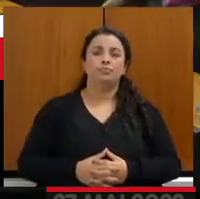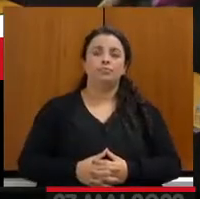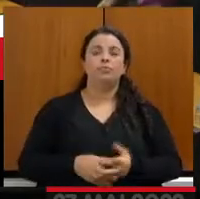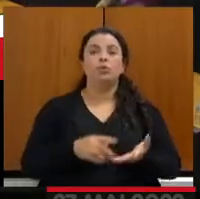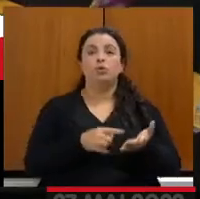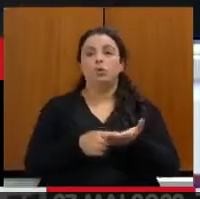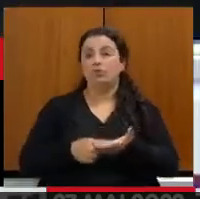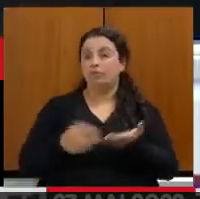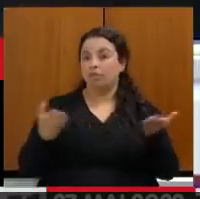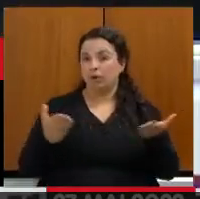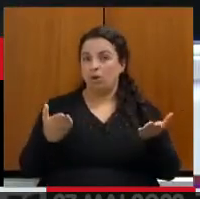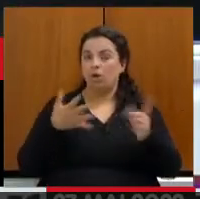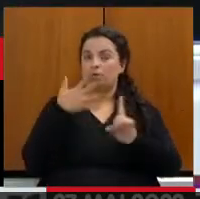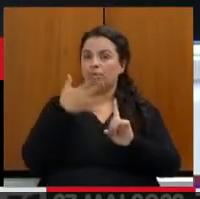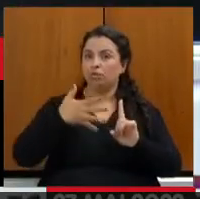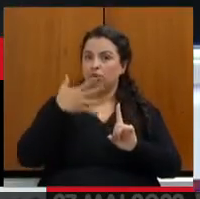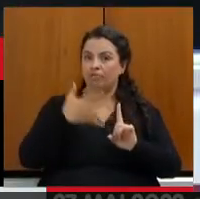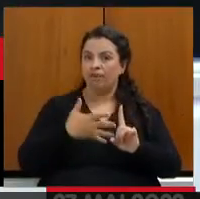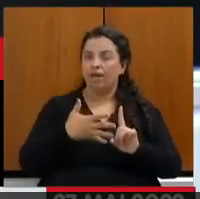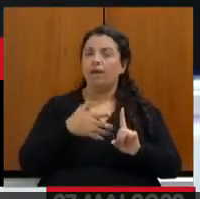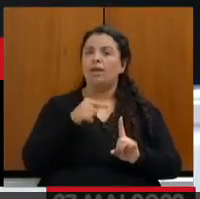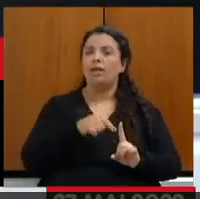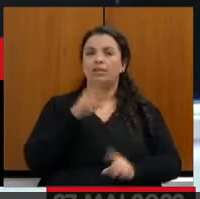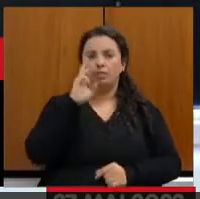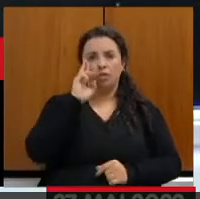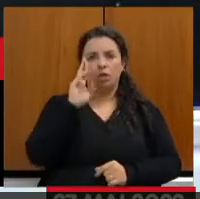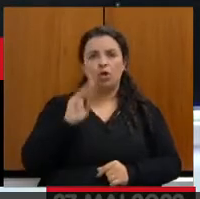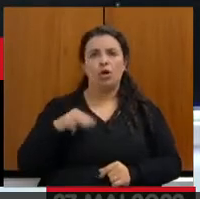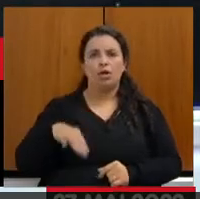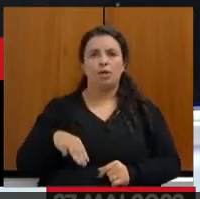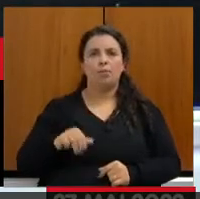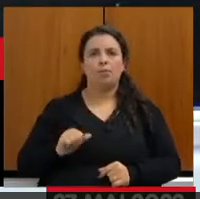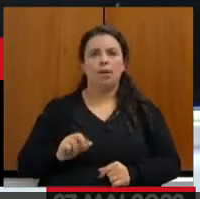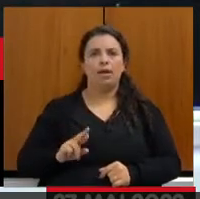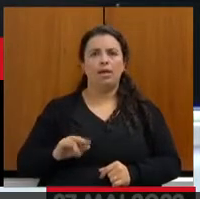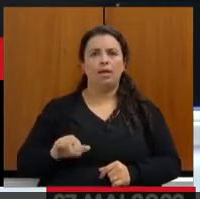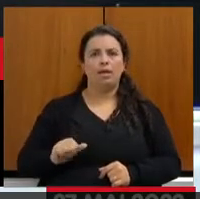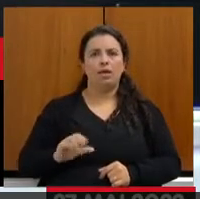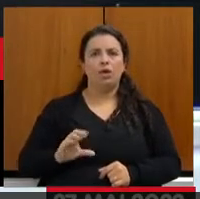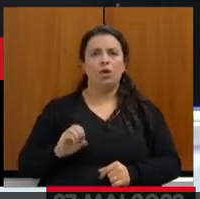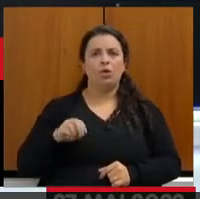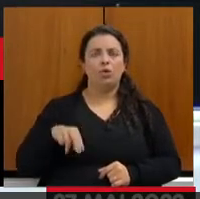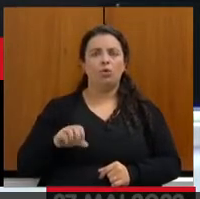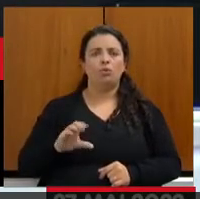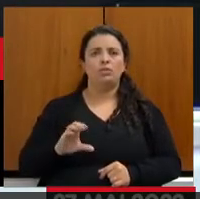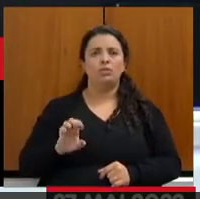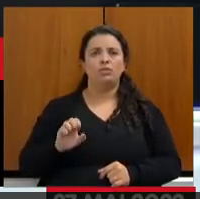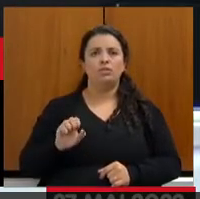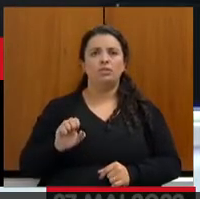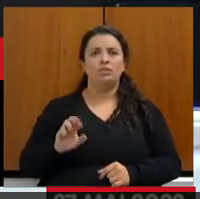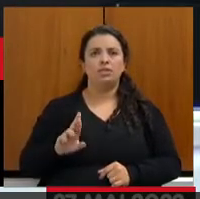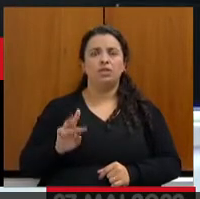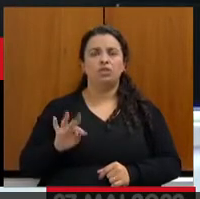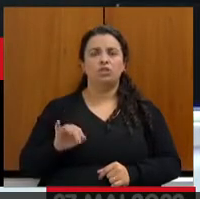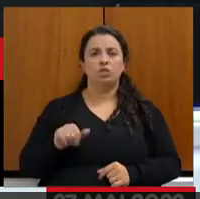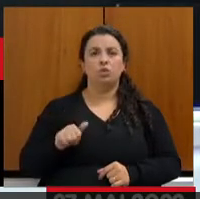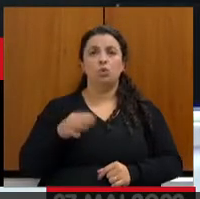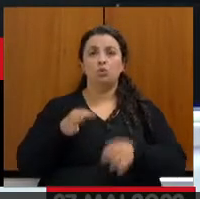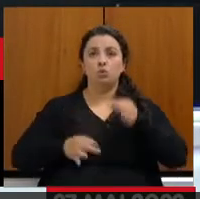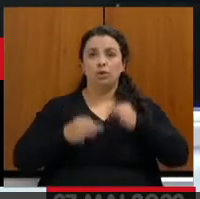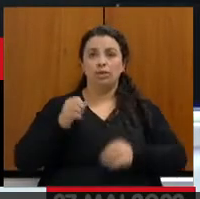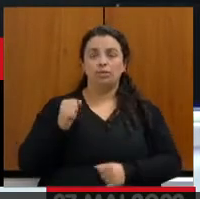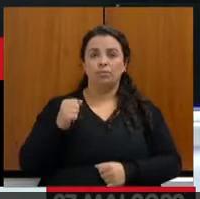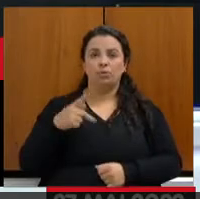o seu pronunciamento a senhora Maria concertino juiz aposentado advogado especialista na